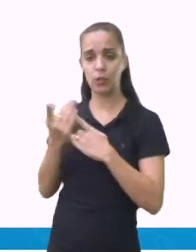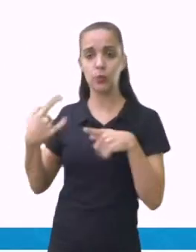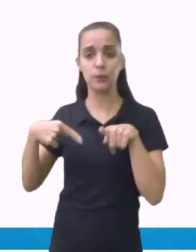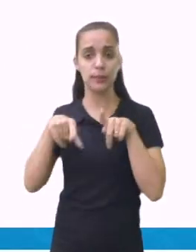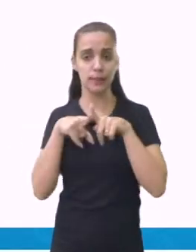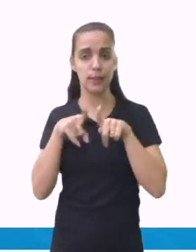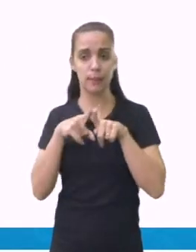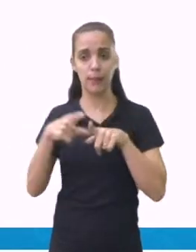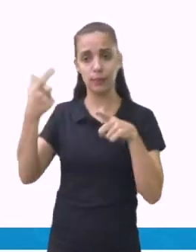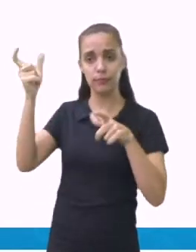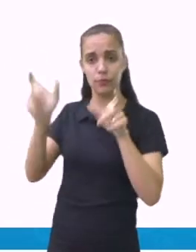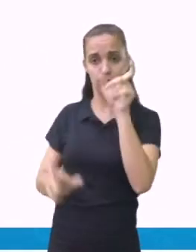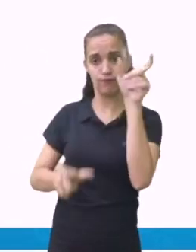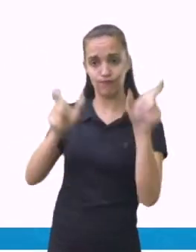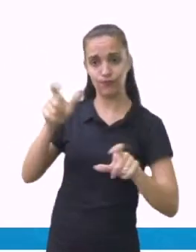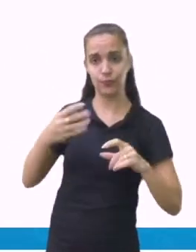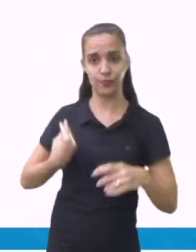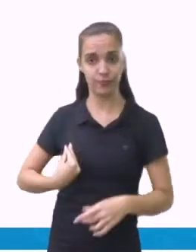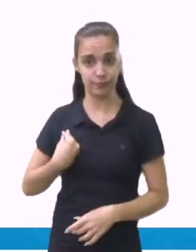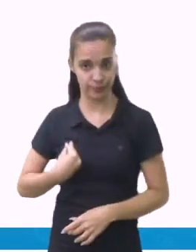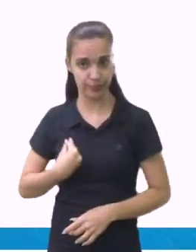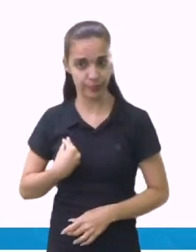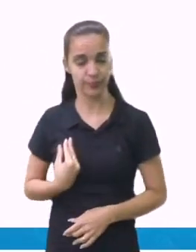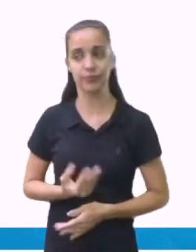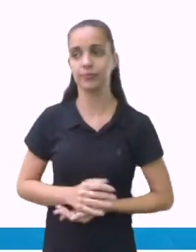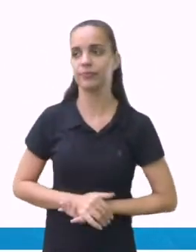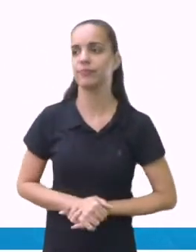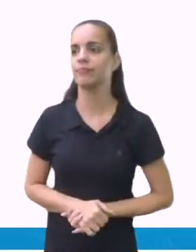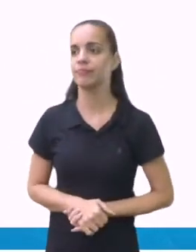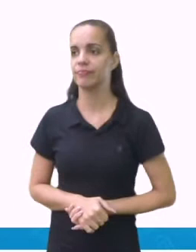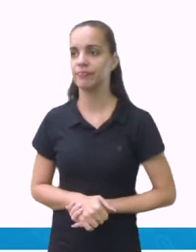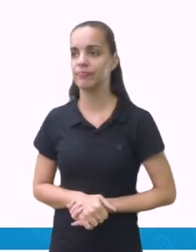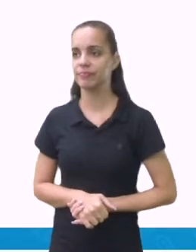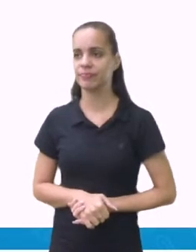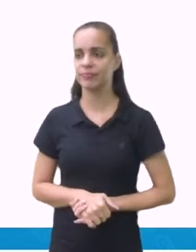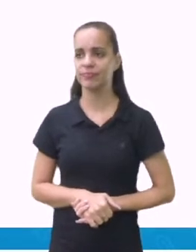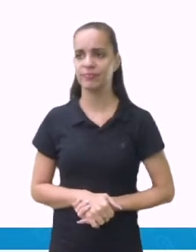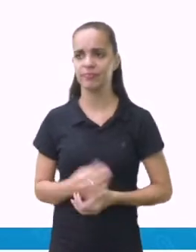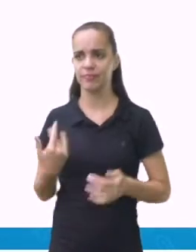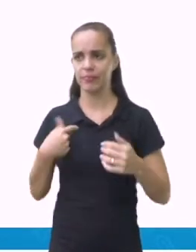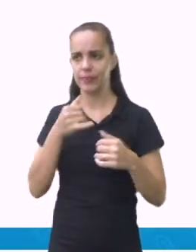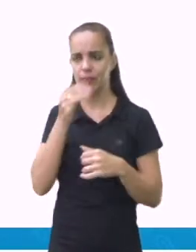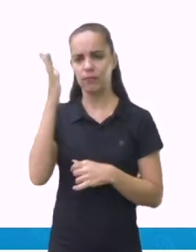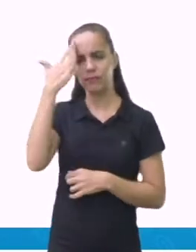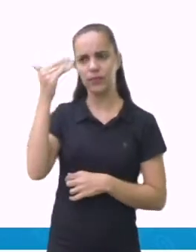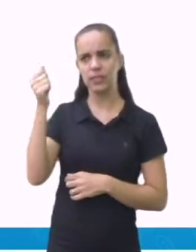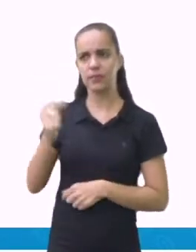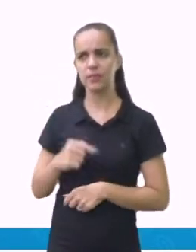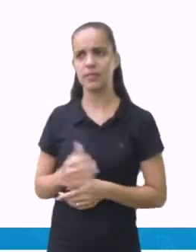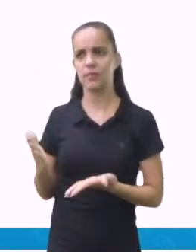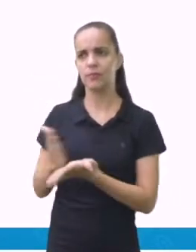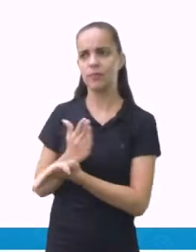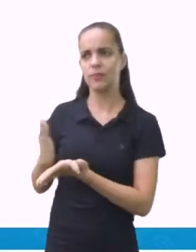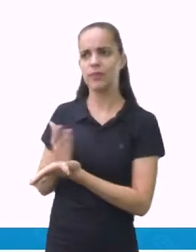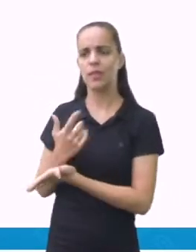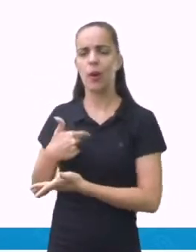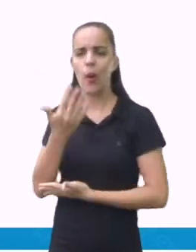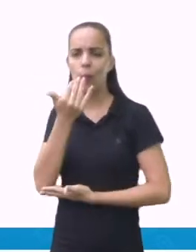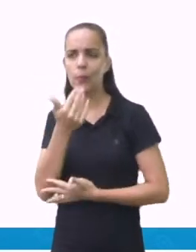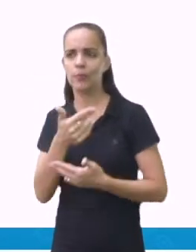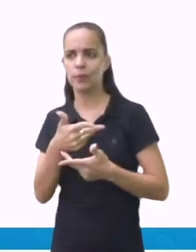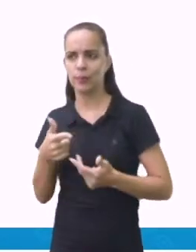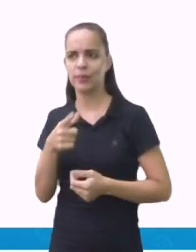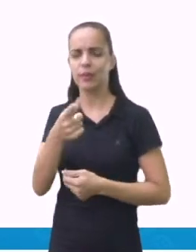ela serve de alimento para outros seres vivos. Você sabia que alguns alimentos que